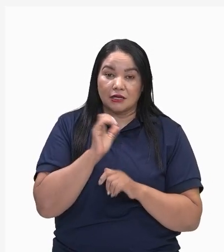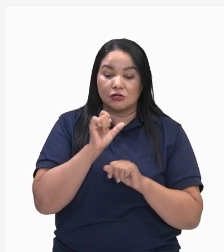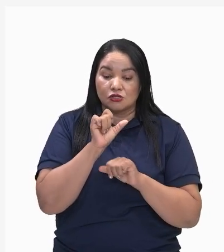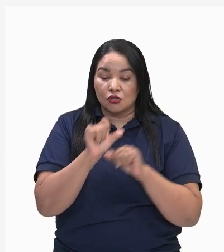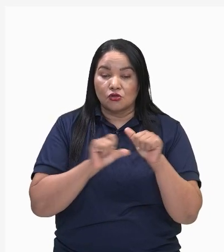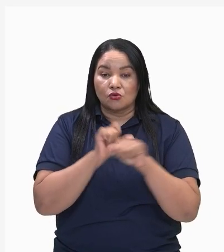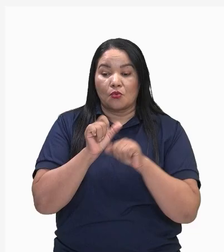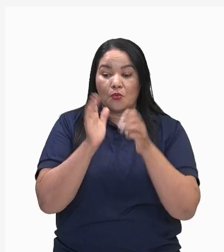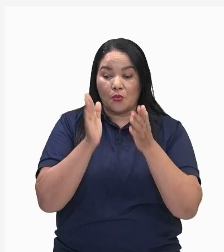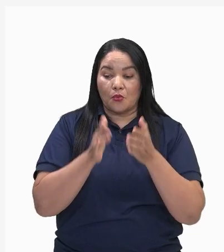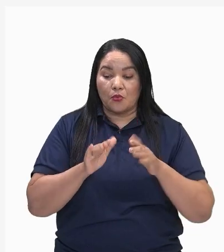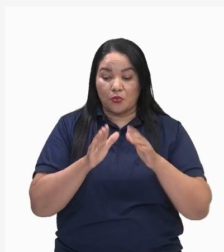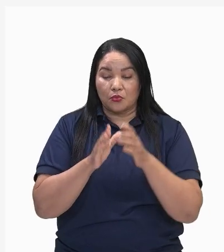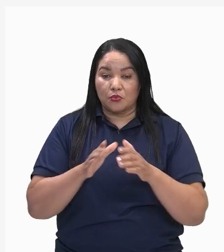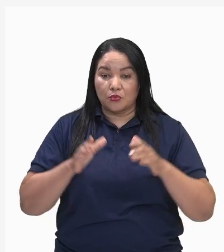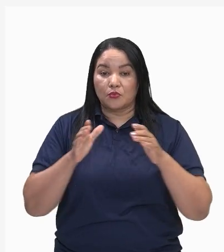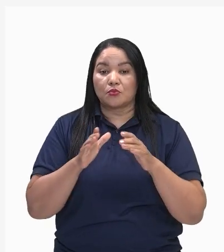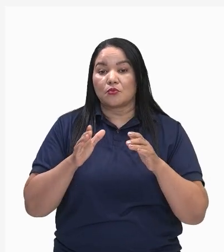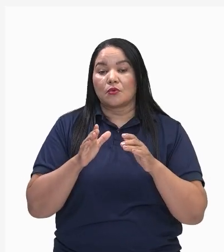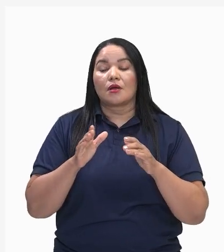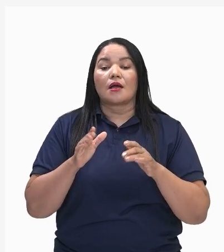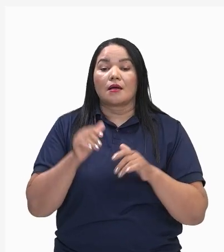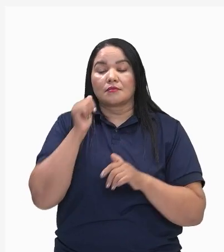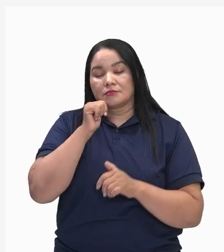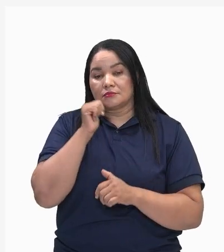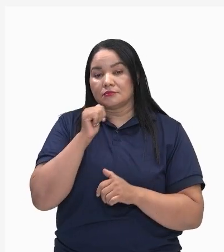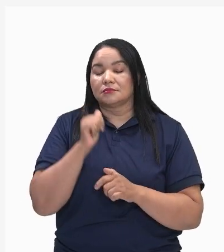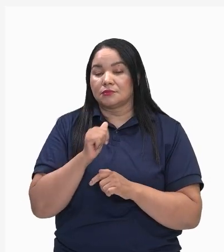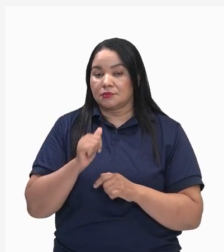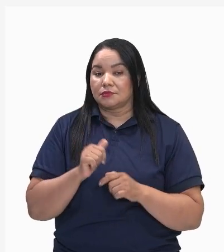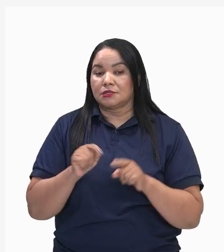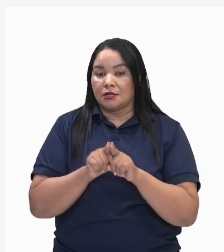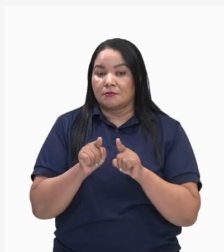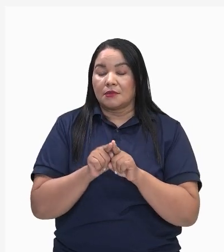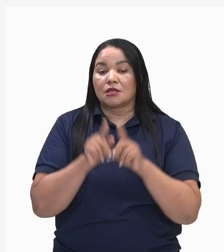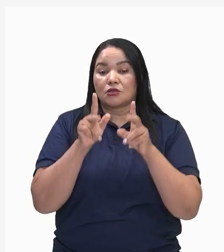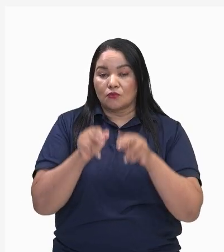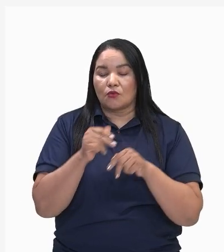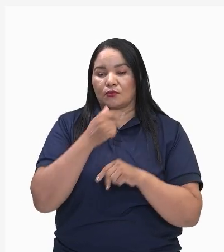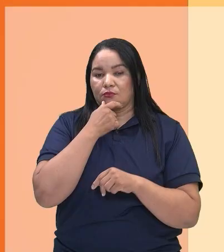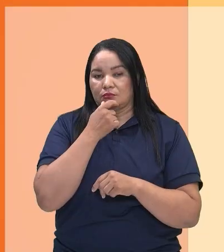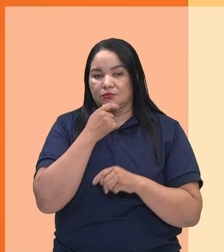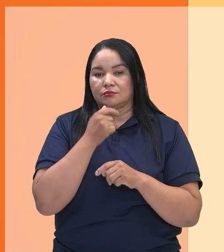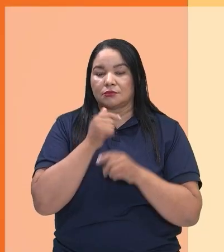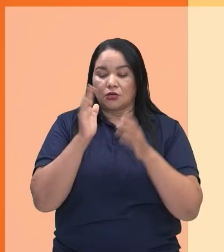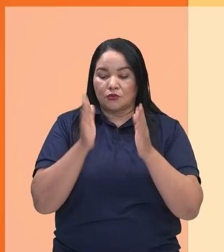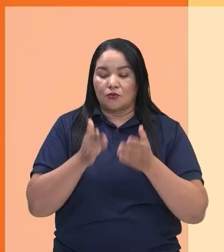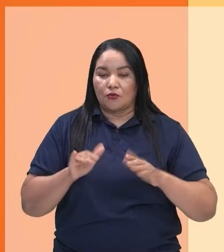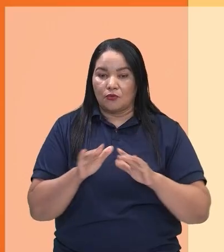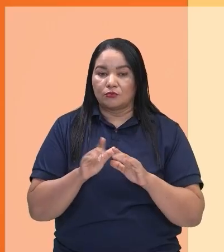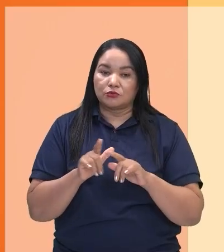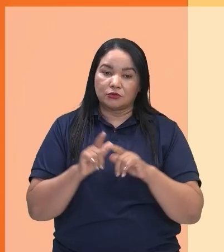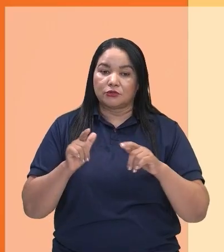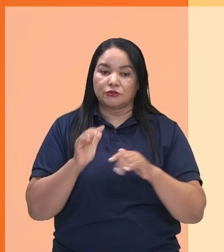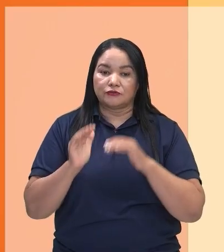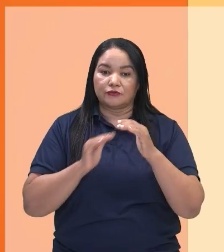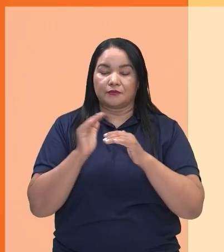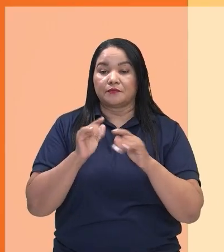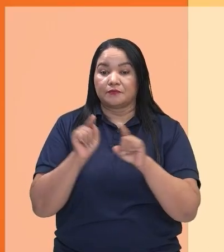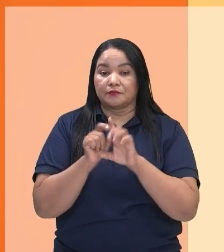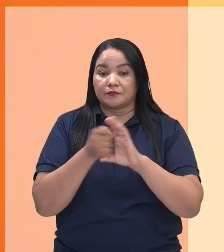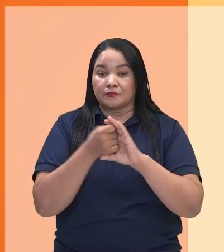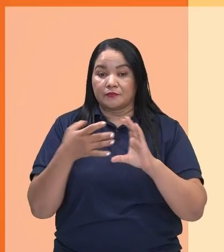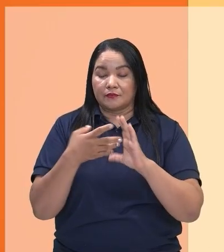adulto capaz, né, de reproduzir, assim também como acontece nos homens. E a gente vai ver que existem características que são únicas